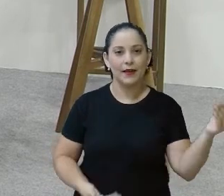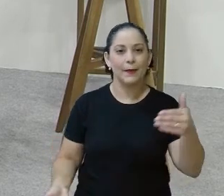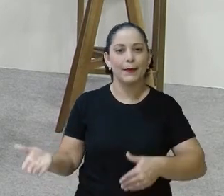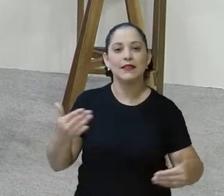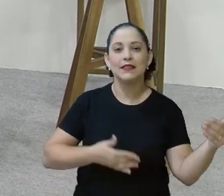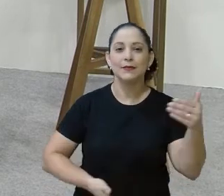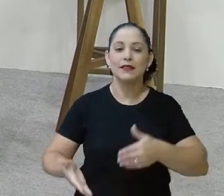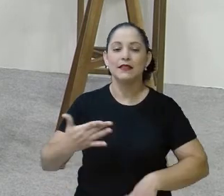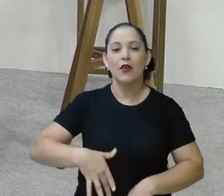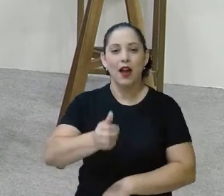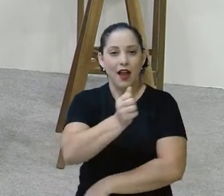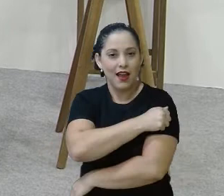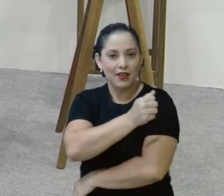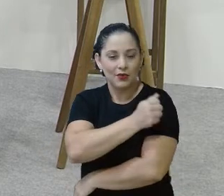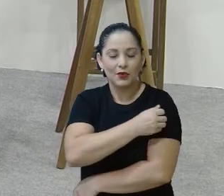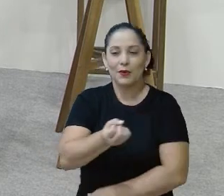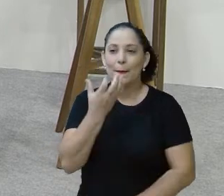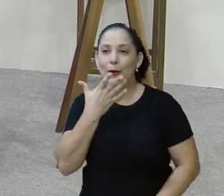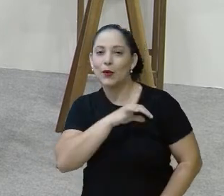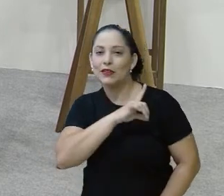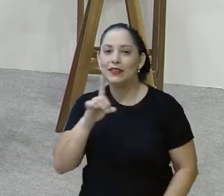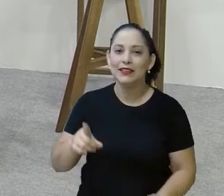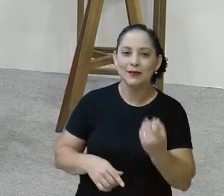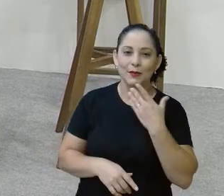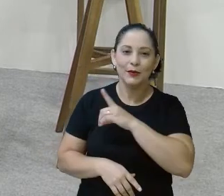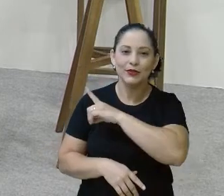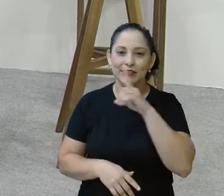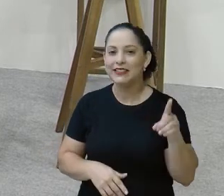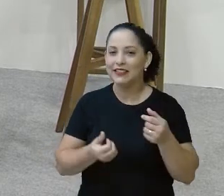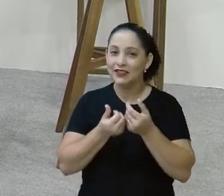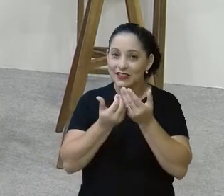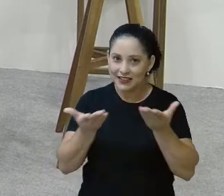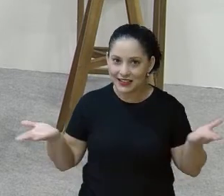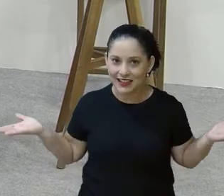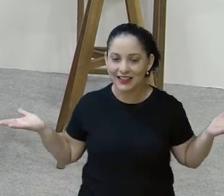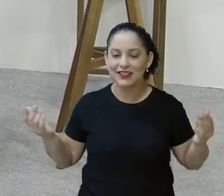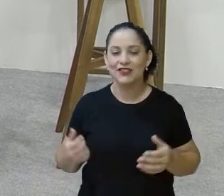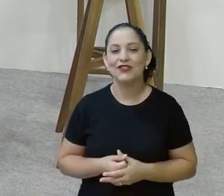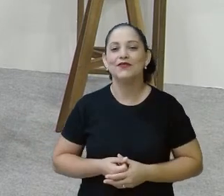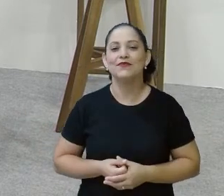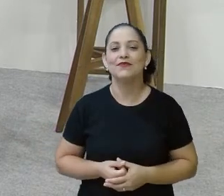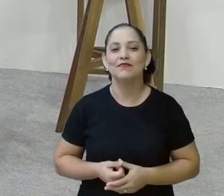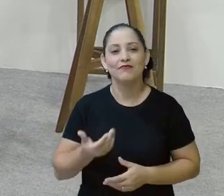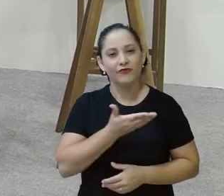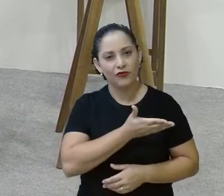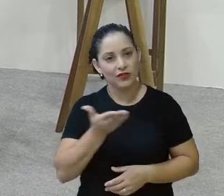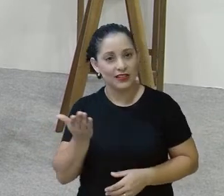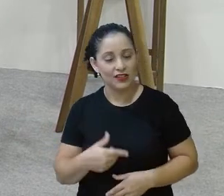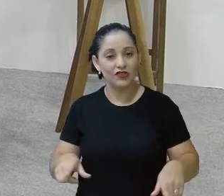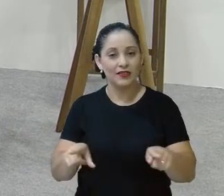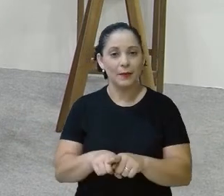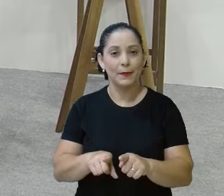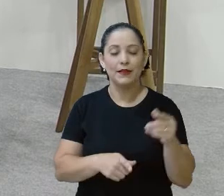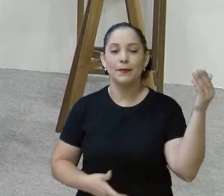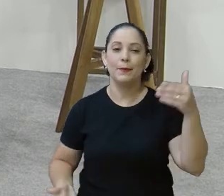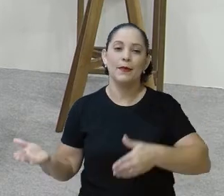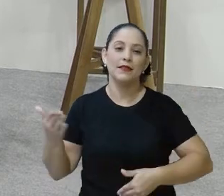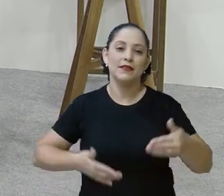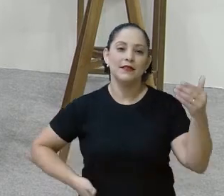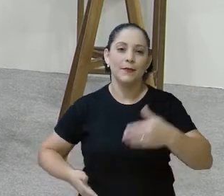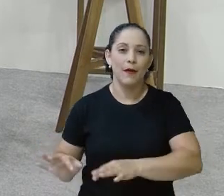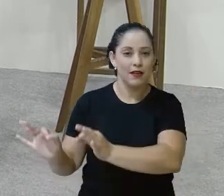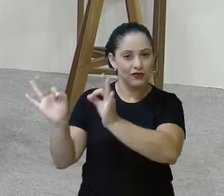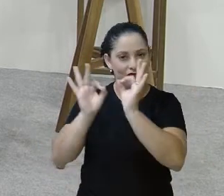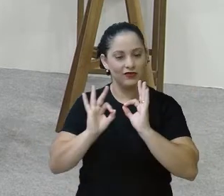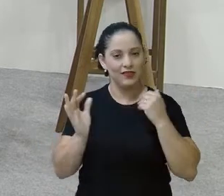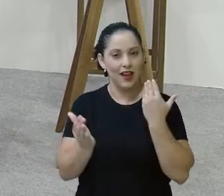alguns estudantes dando bom dia para vocês, bom dia a todos vocês que estão aqui participando da aula, especialmente